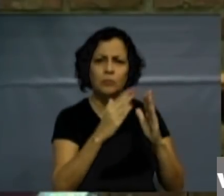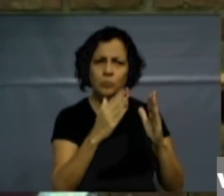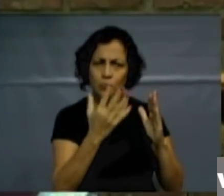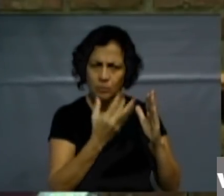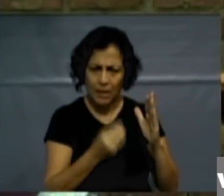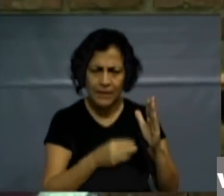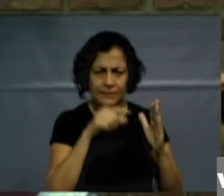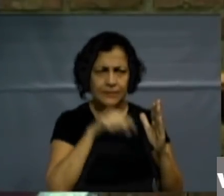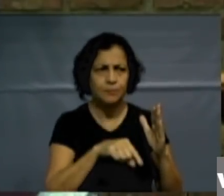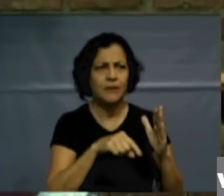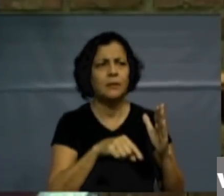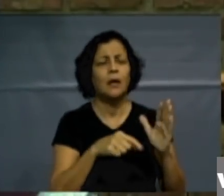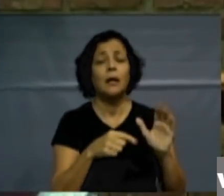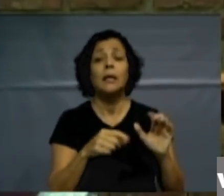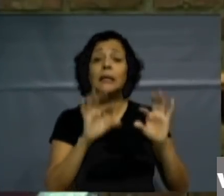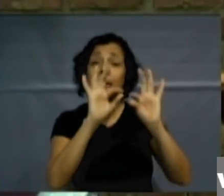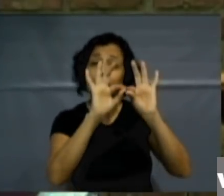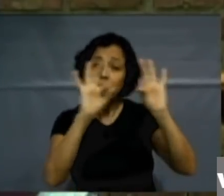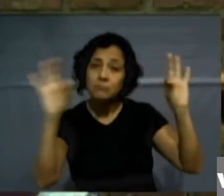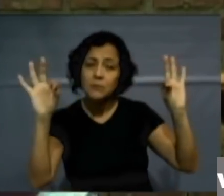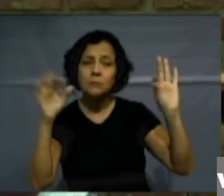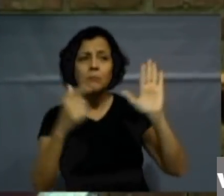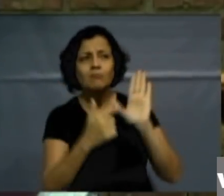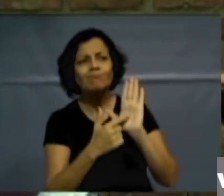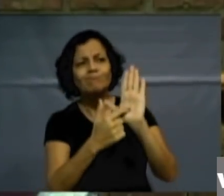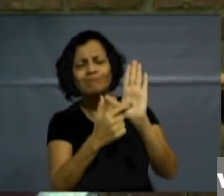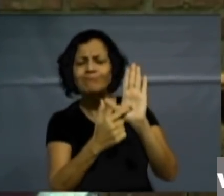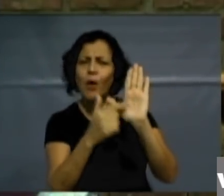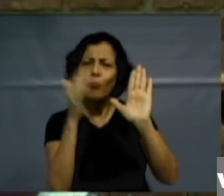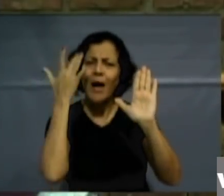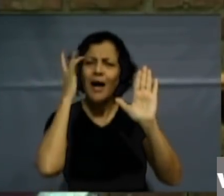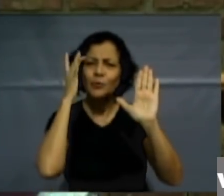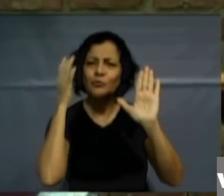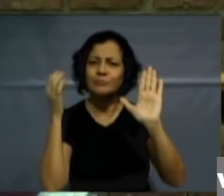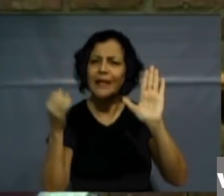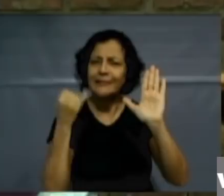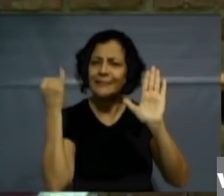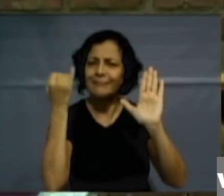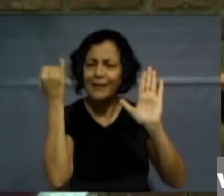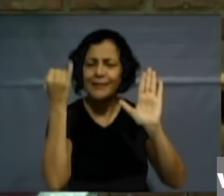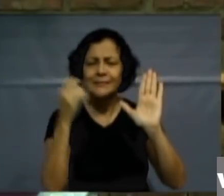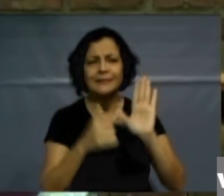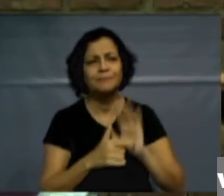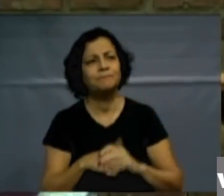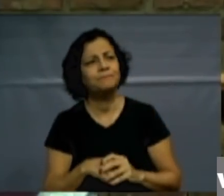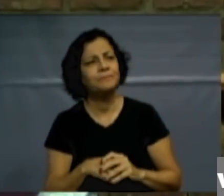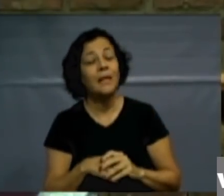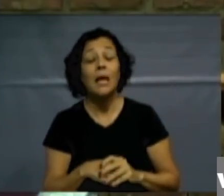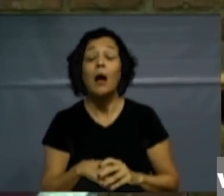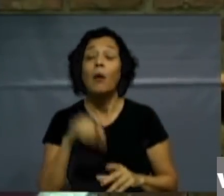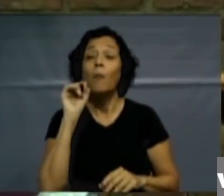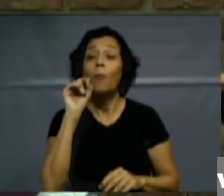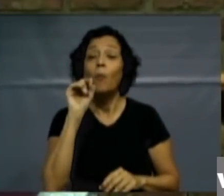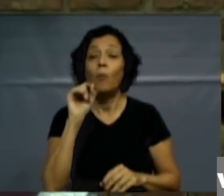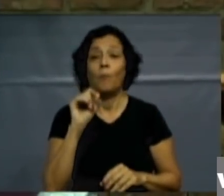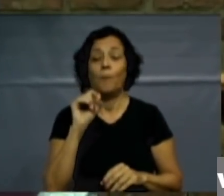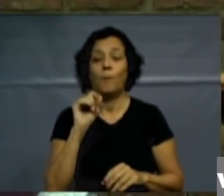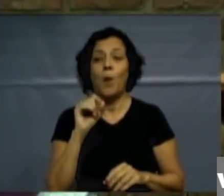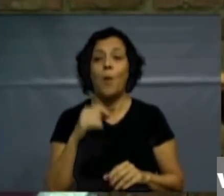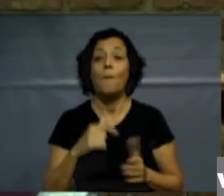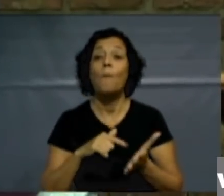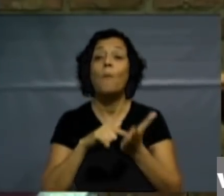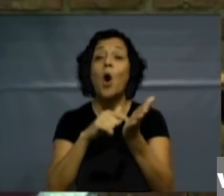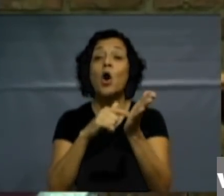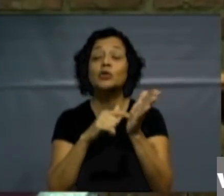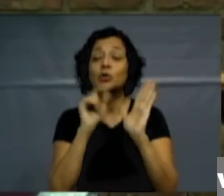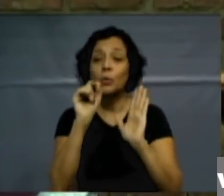Né? E ela apareceu pouco tempo depois, eu falei, vou colocar, né, em complemento ao estudo anterior. Ele vai dizer para nós, na 1